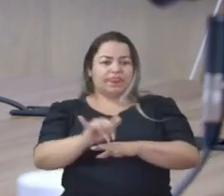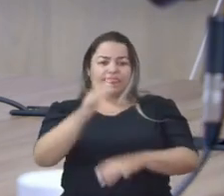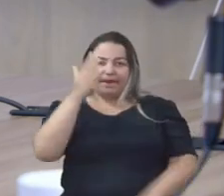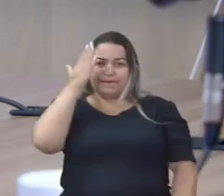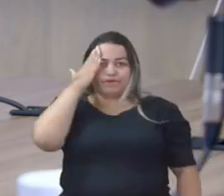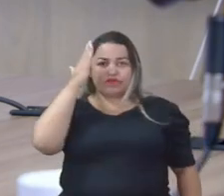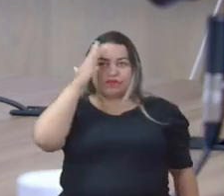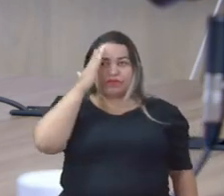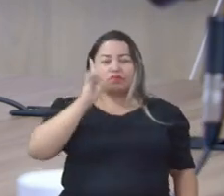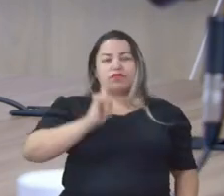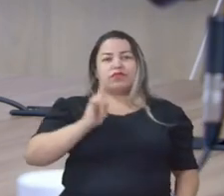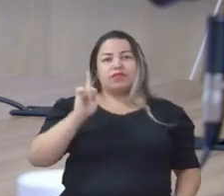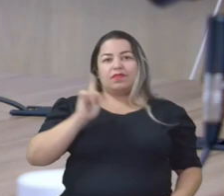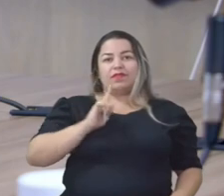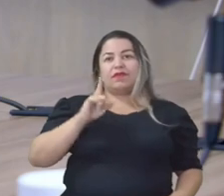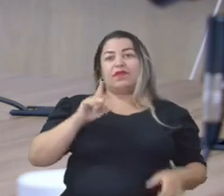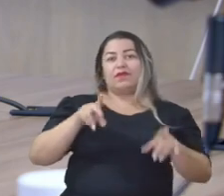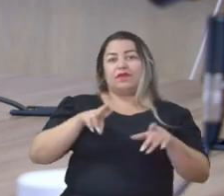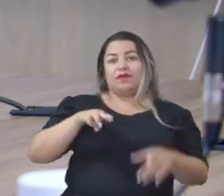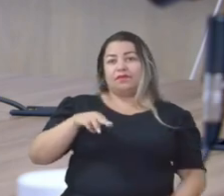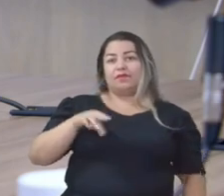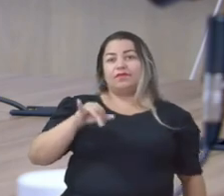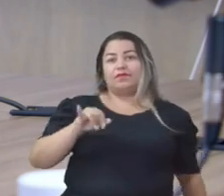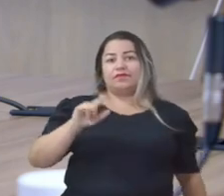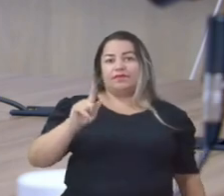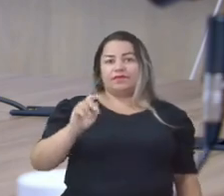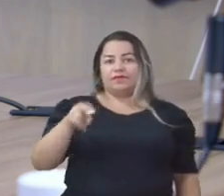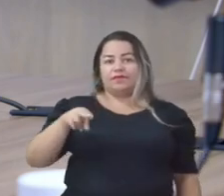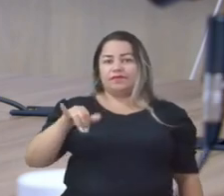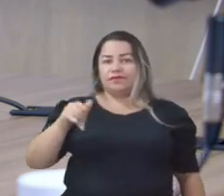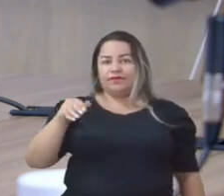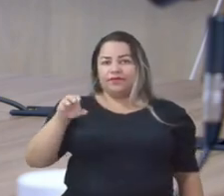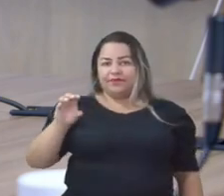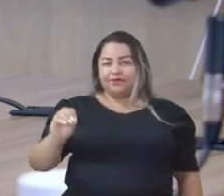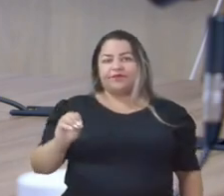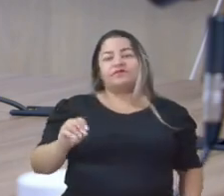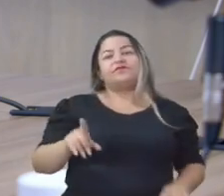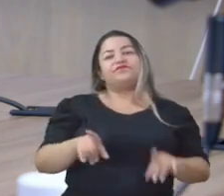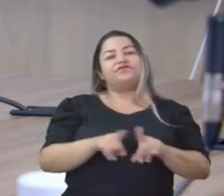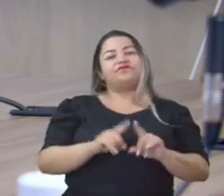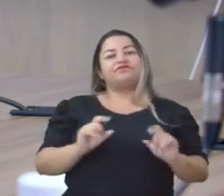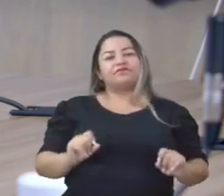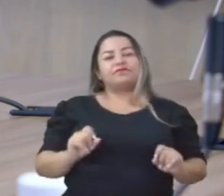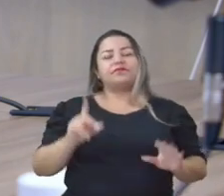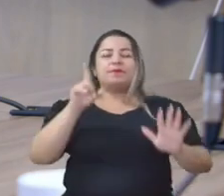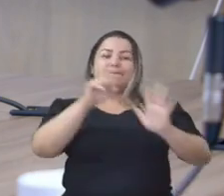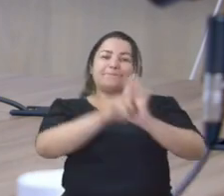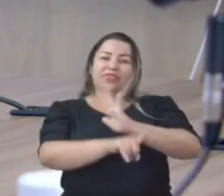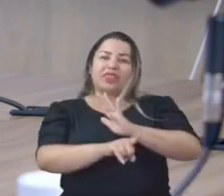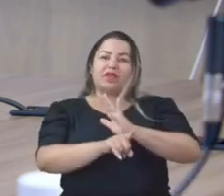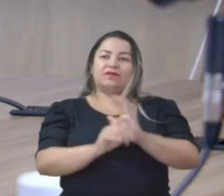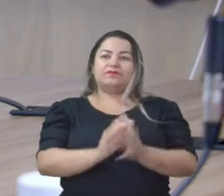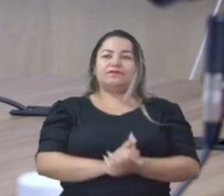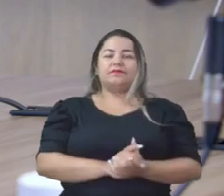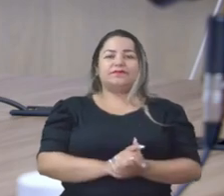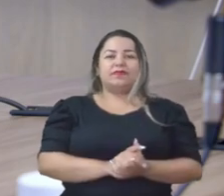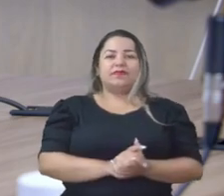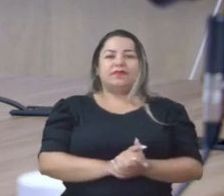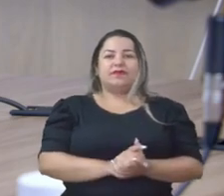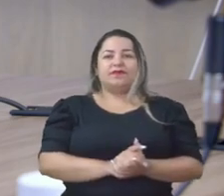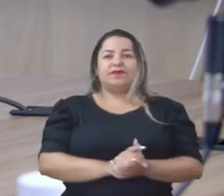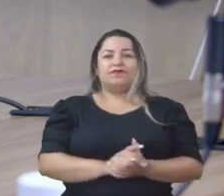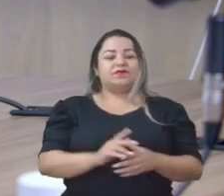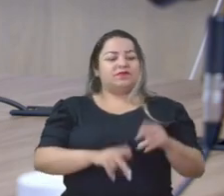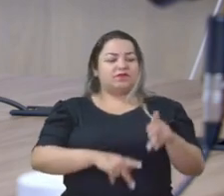ia ter miscigenação, isso vai ter, não tem jeito, não tem como impedir. E aí é um negócio que sempre pergunta, você sendo desse